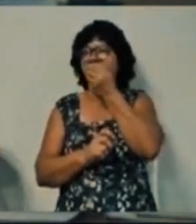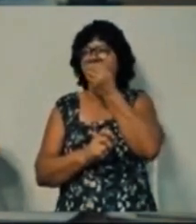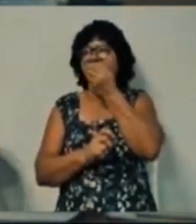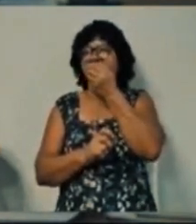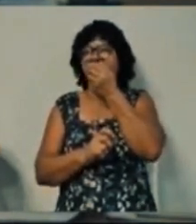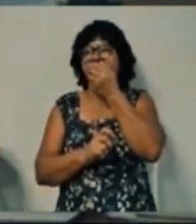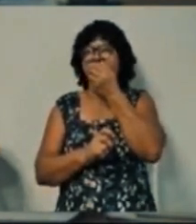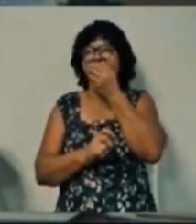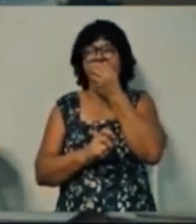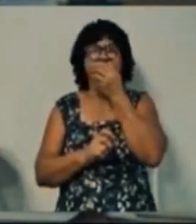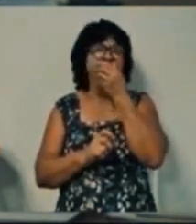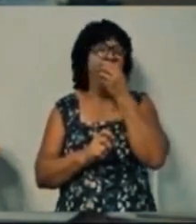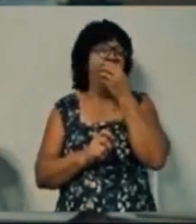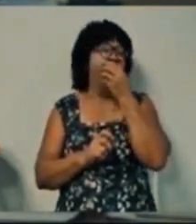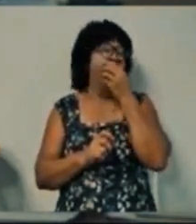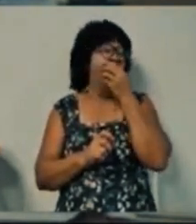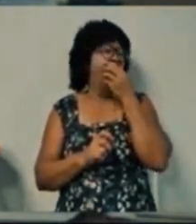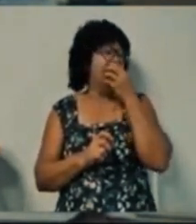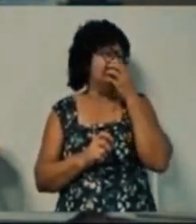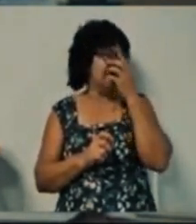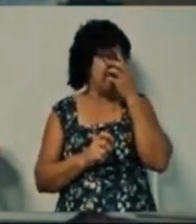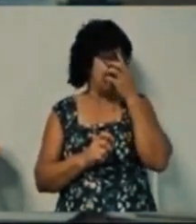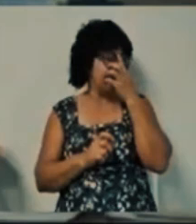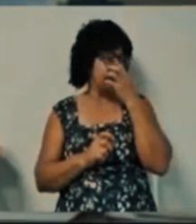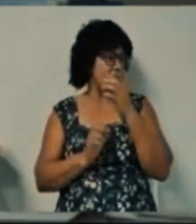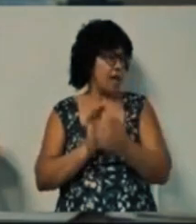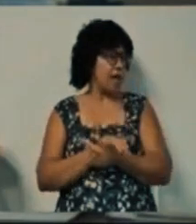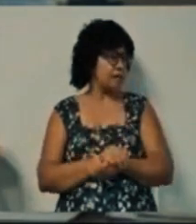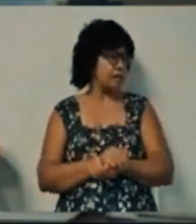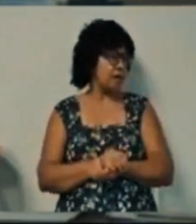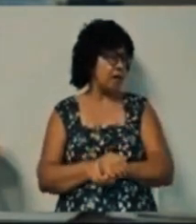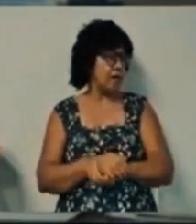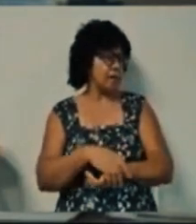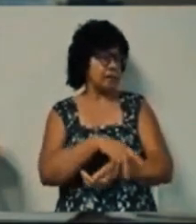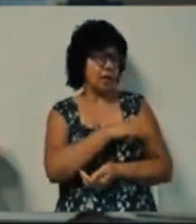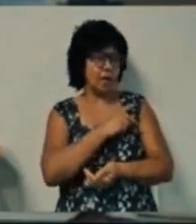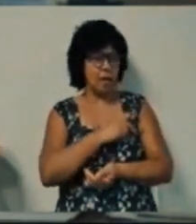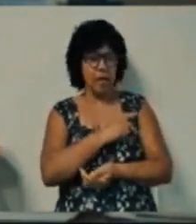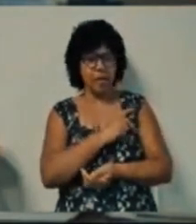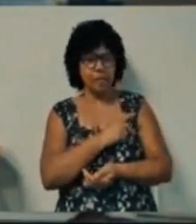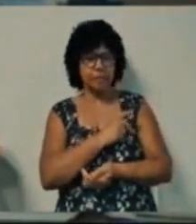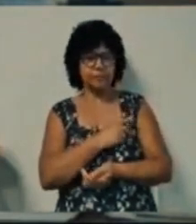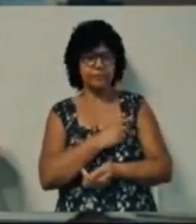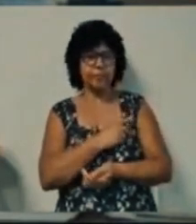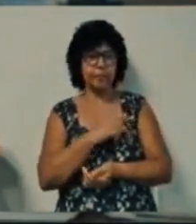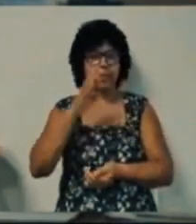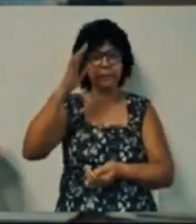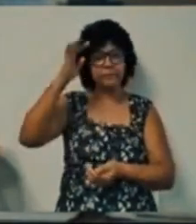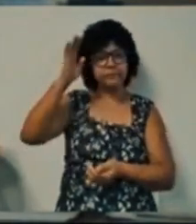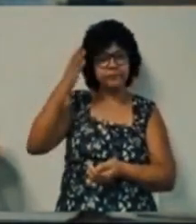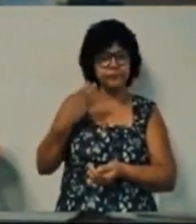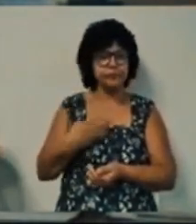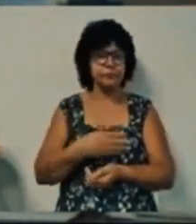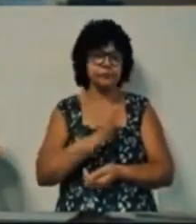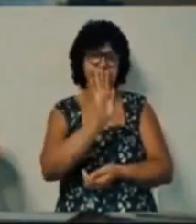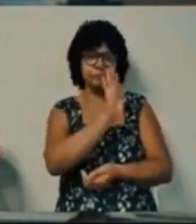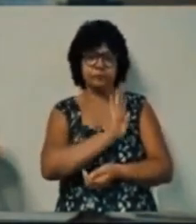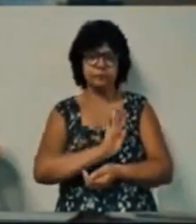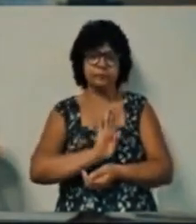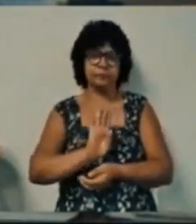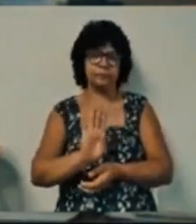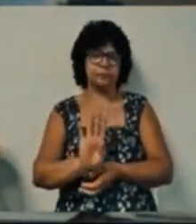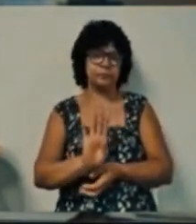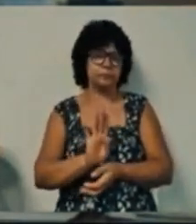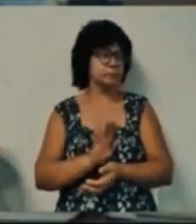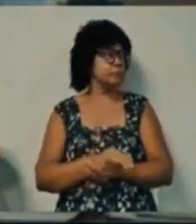trazido por Barnabé para a igreja de Antioquia, lá no capítulo 13 deste livro que